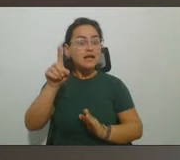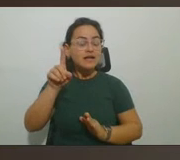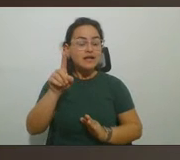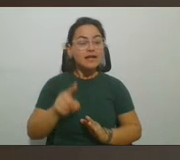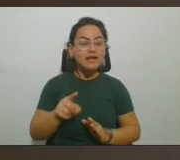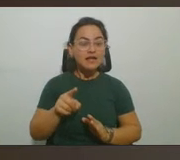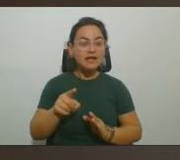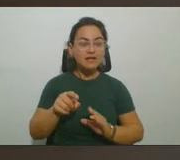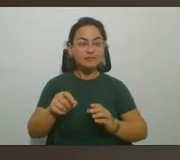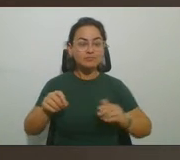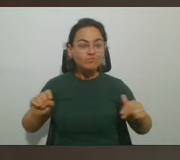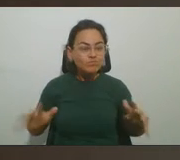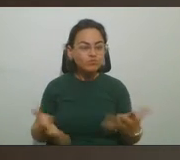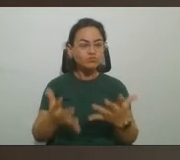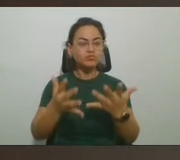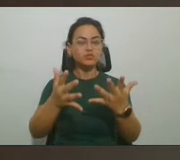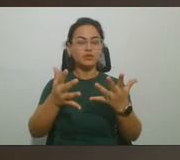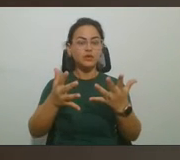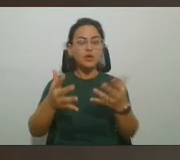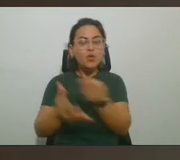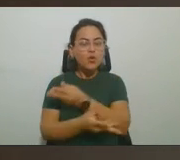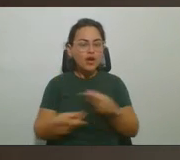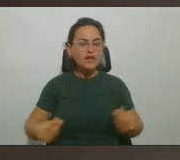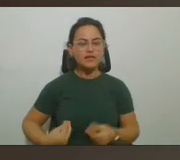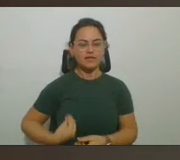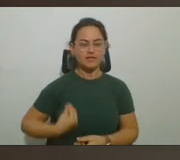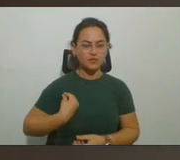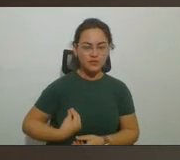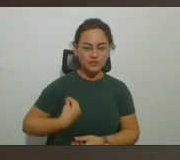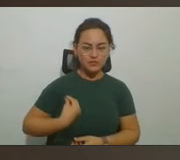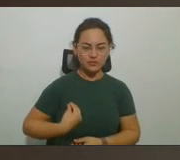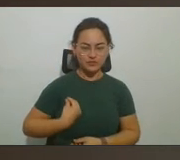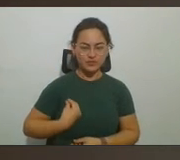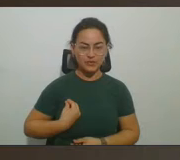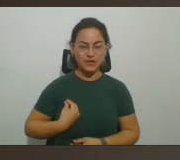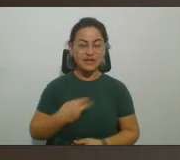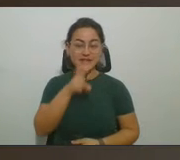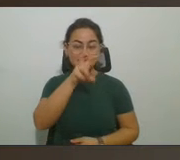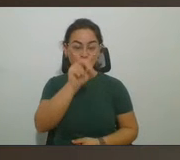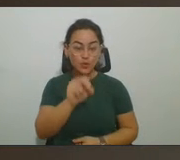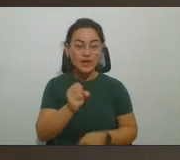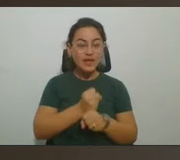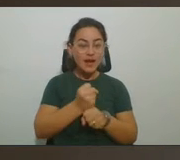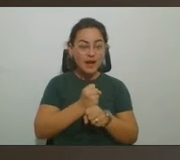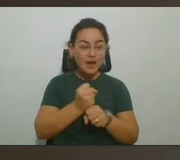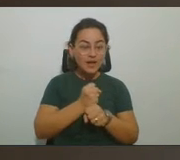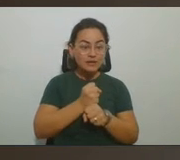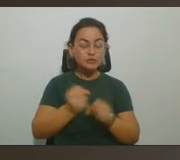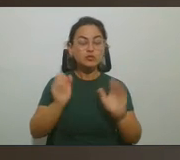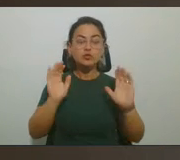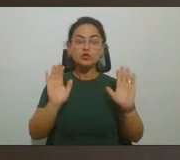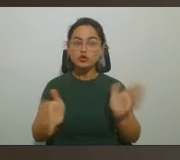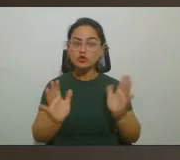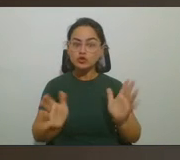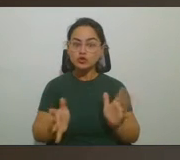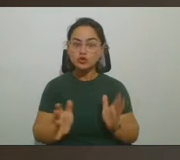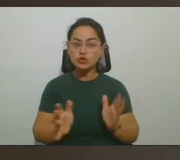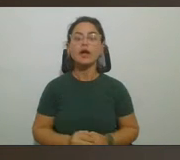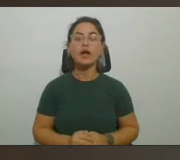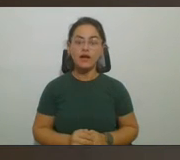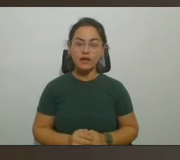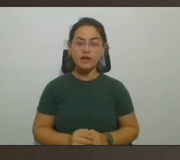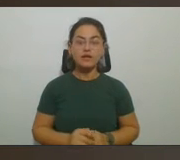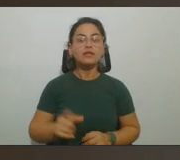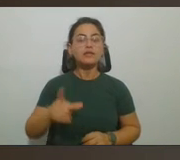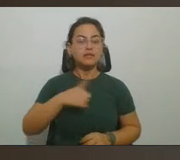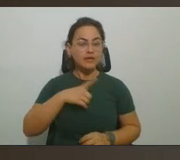a sustentabilidade do ambiente de vida e que há mais de 50 anos escolheu e mantém em seu rol de